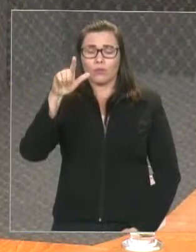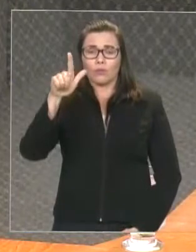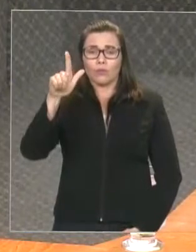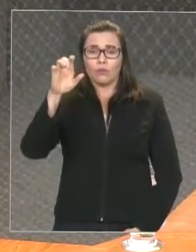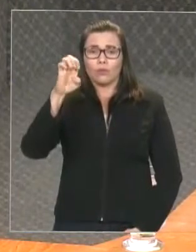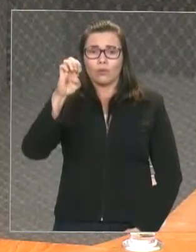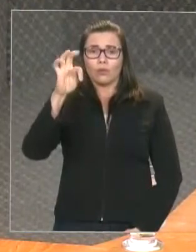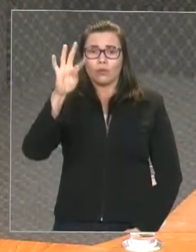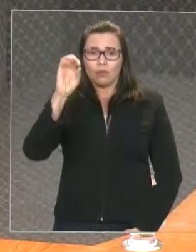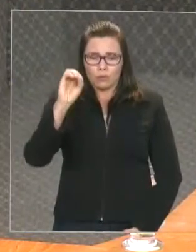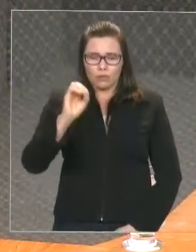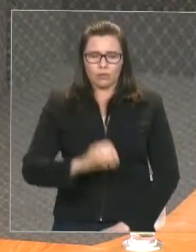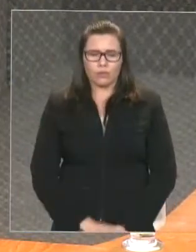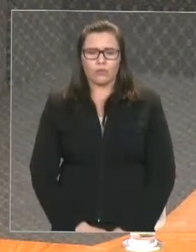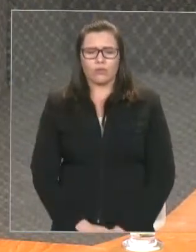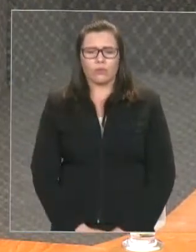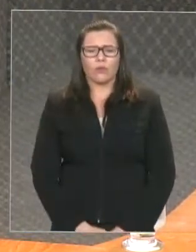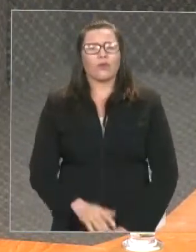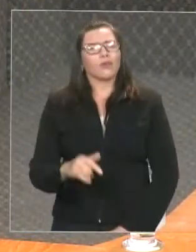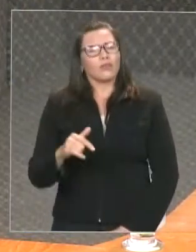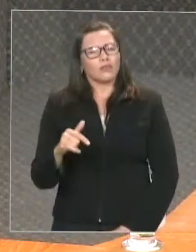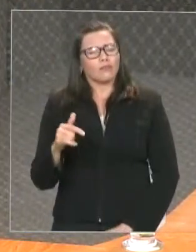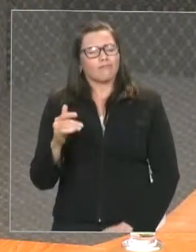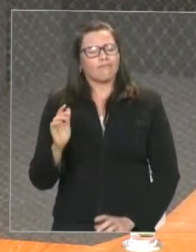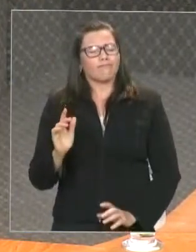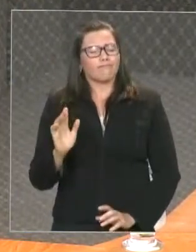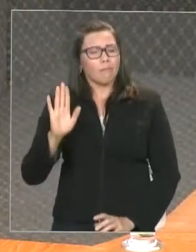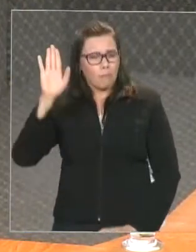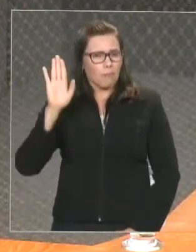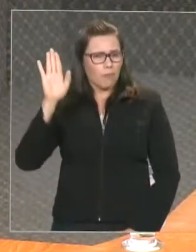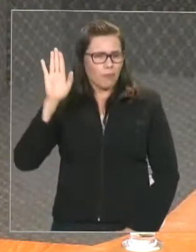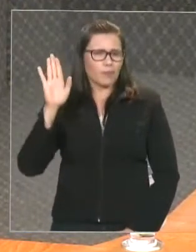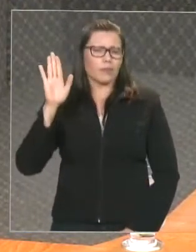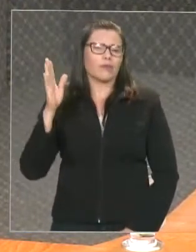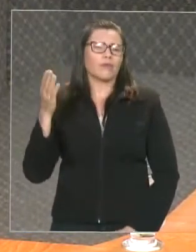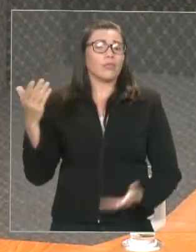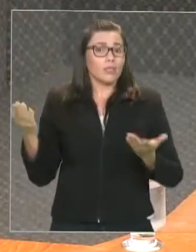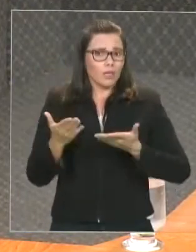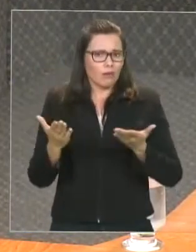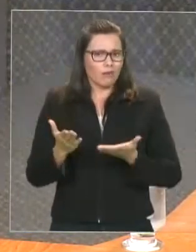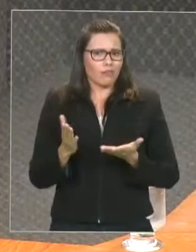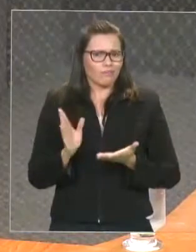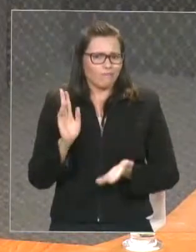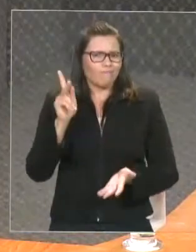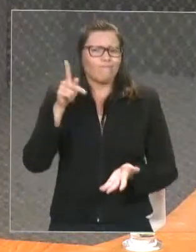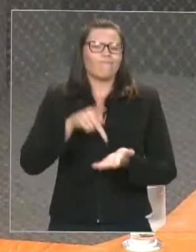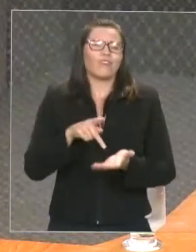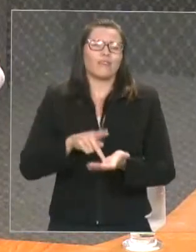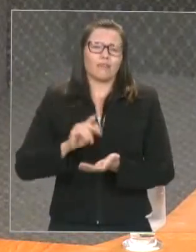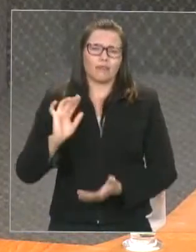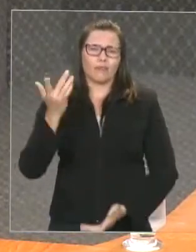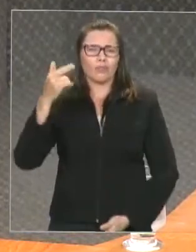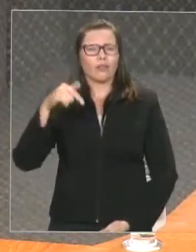tão necessária e tão desejada pelos produtores rurais, pelos alunos, pelos moradores